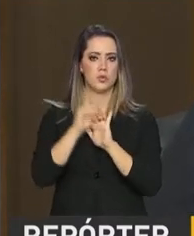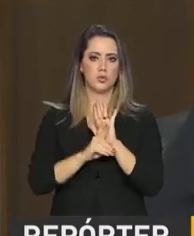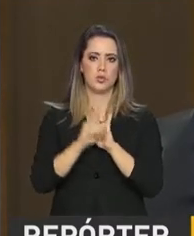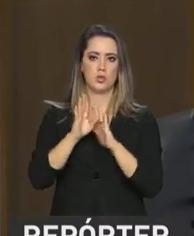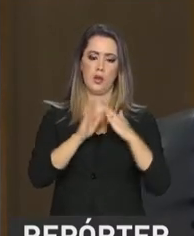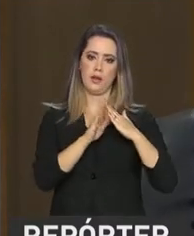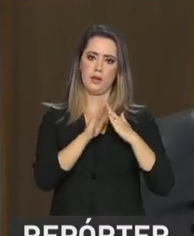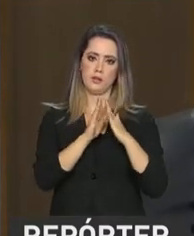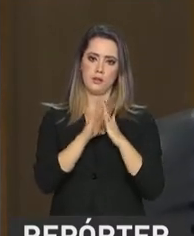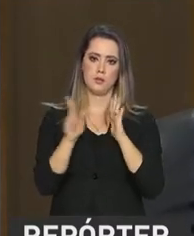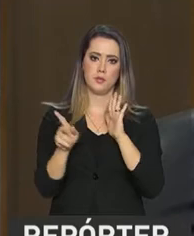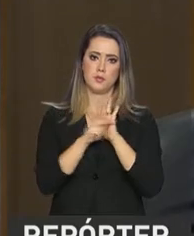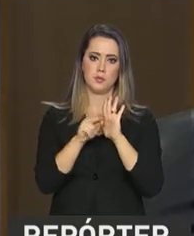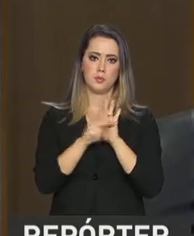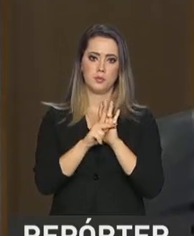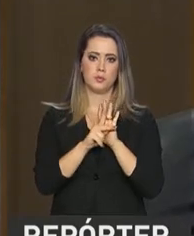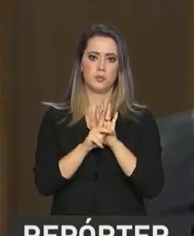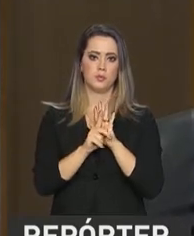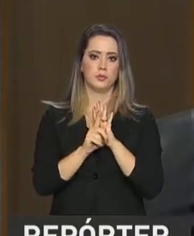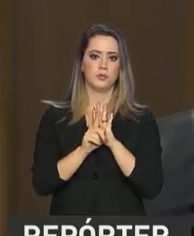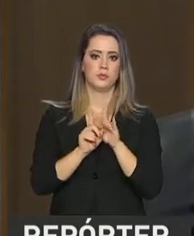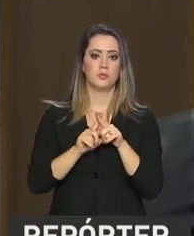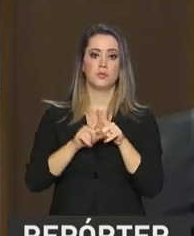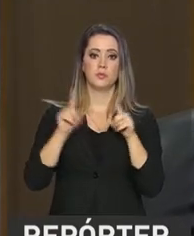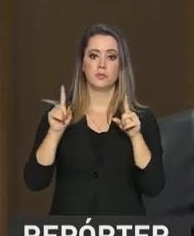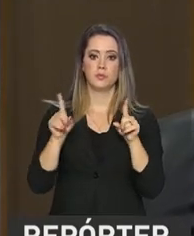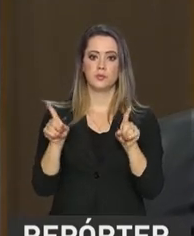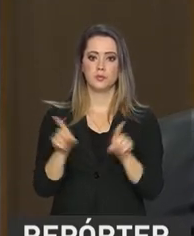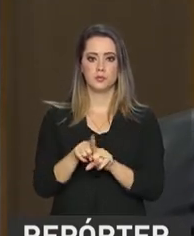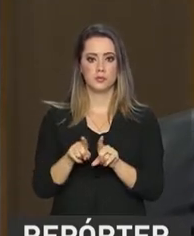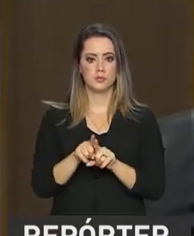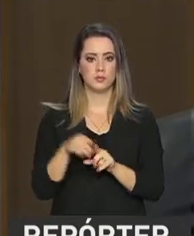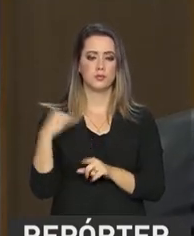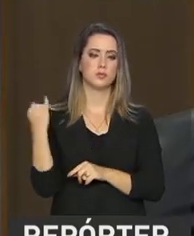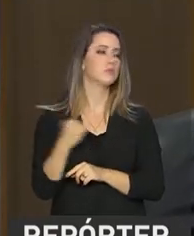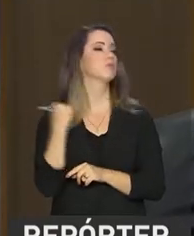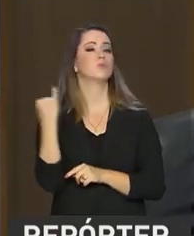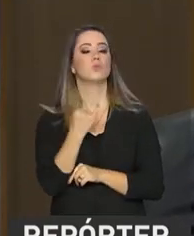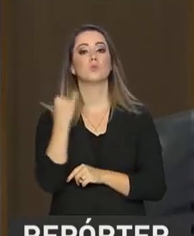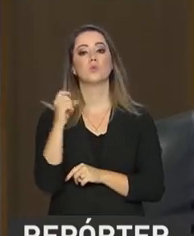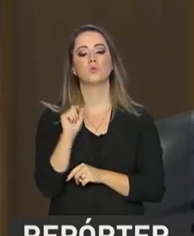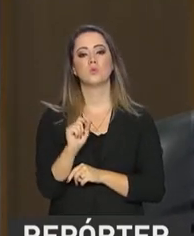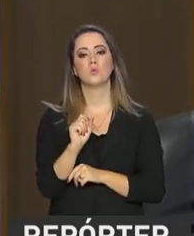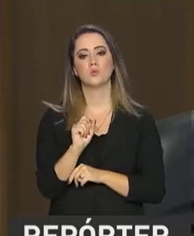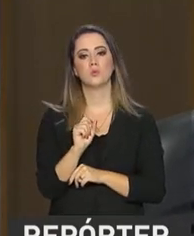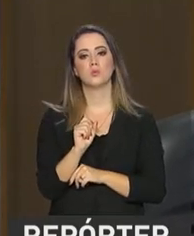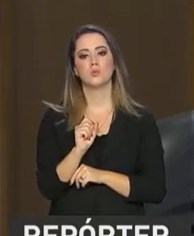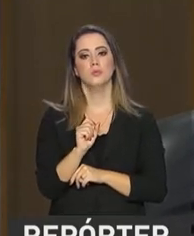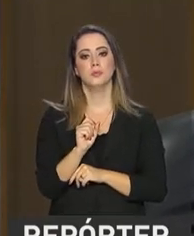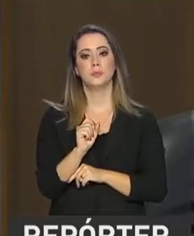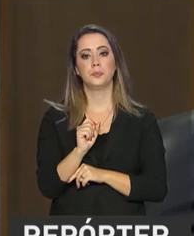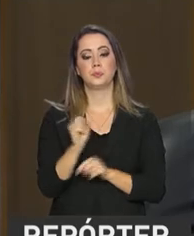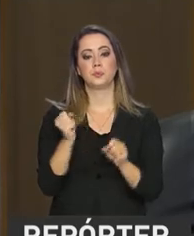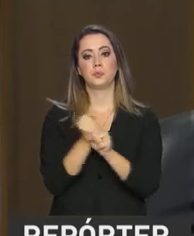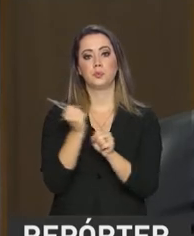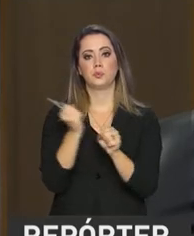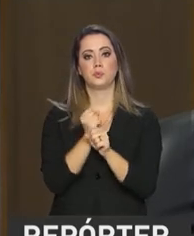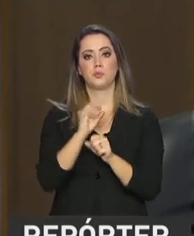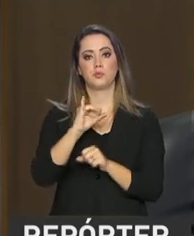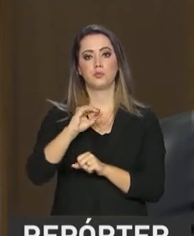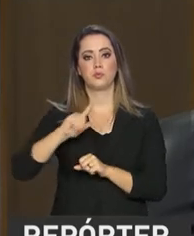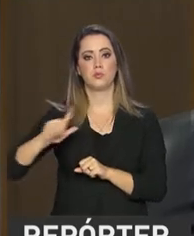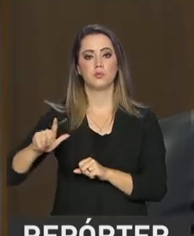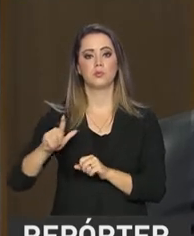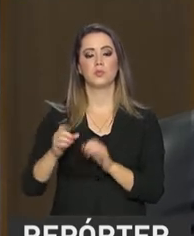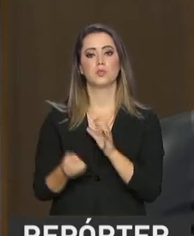a casa própria não é isso mas sobretudo é pela importância da construção civil na geração de